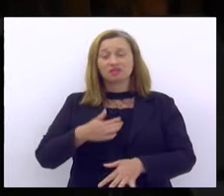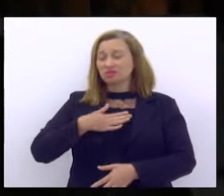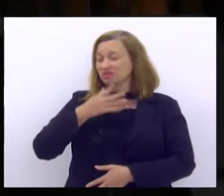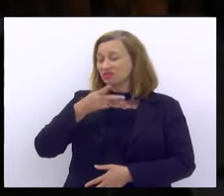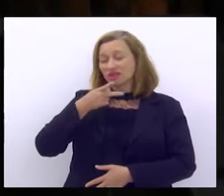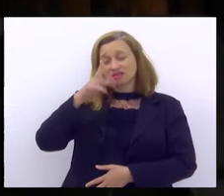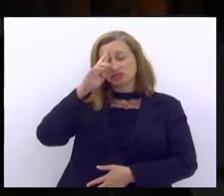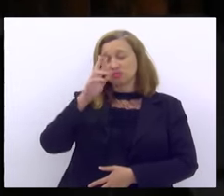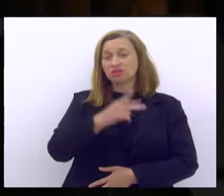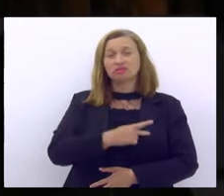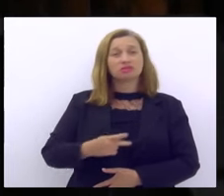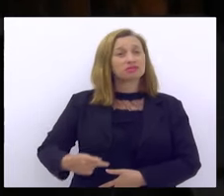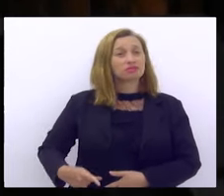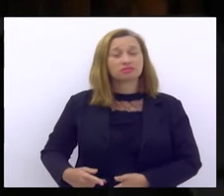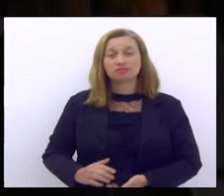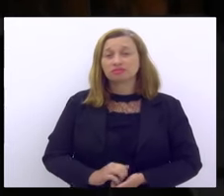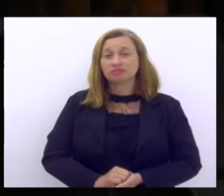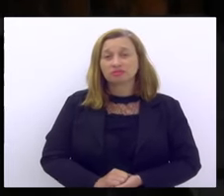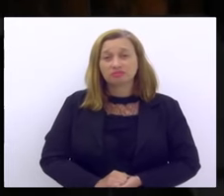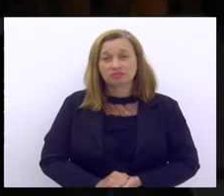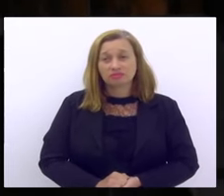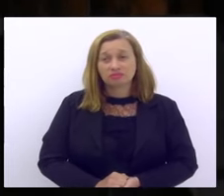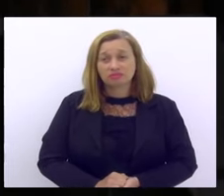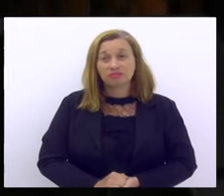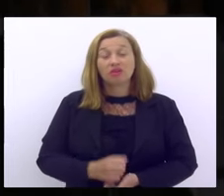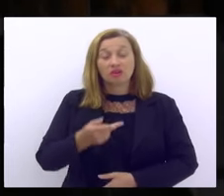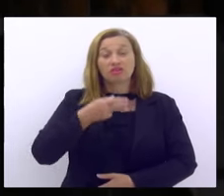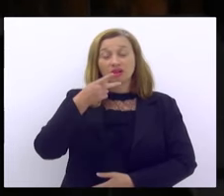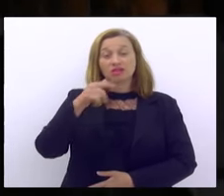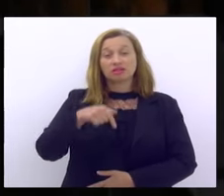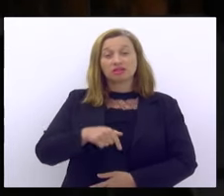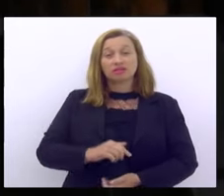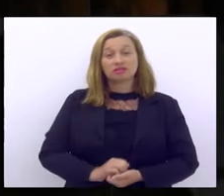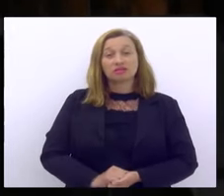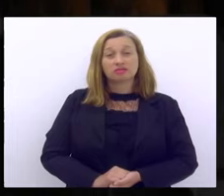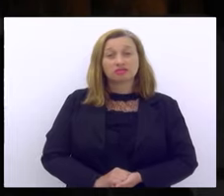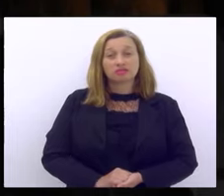palavras, presidente, me